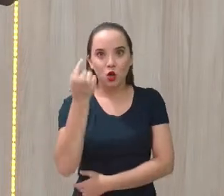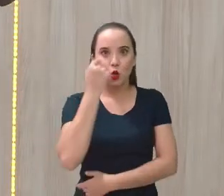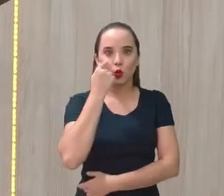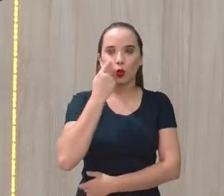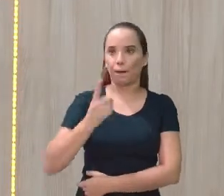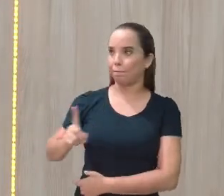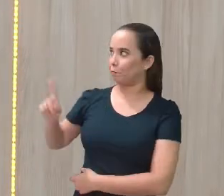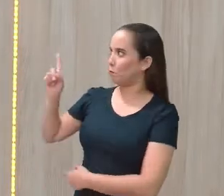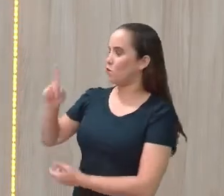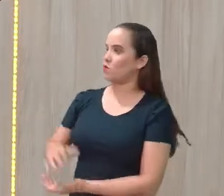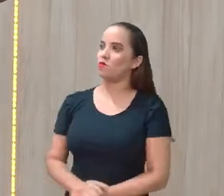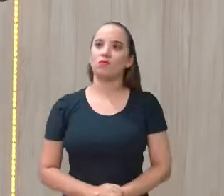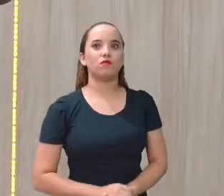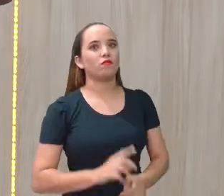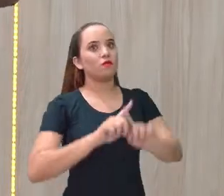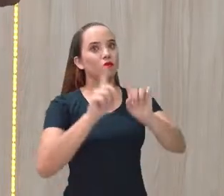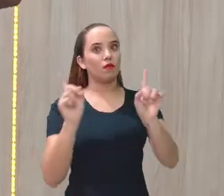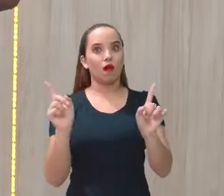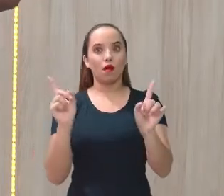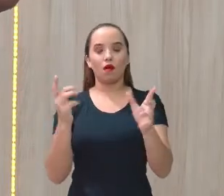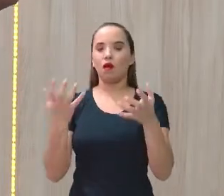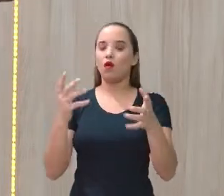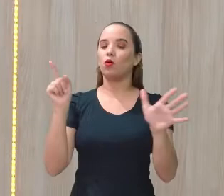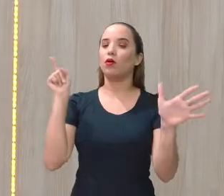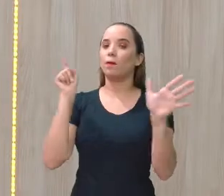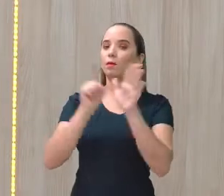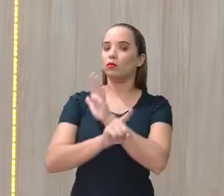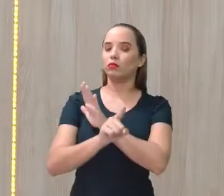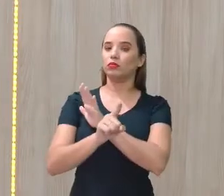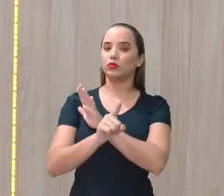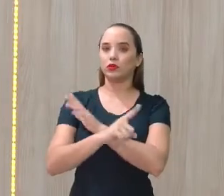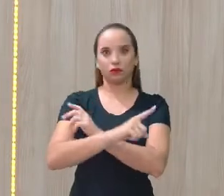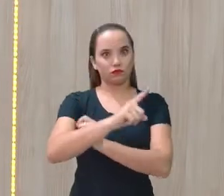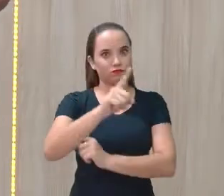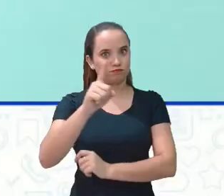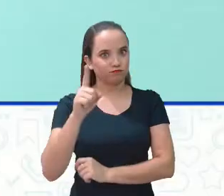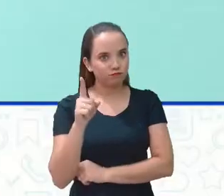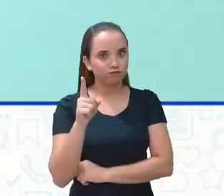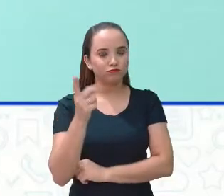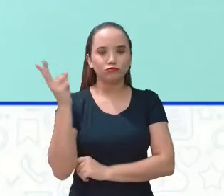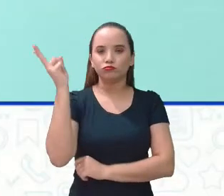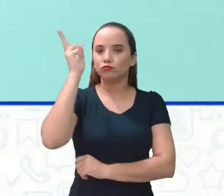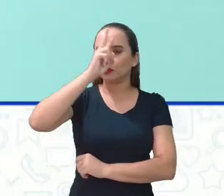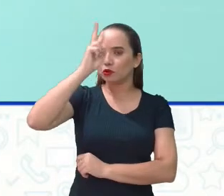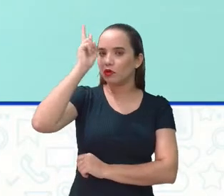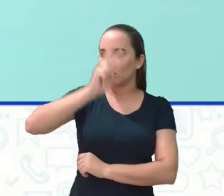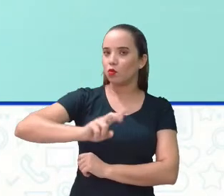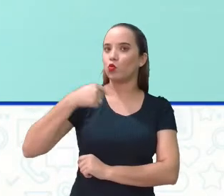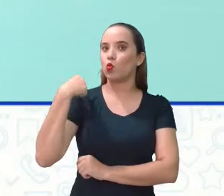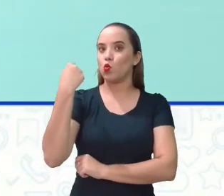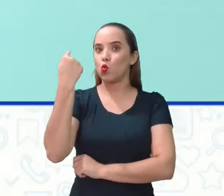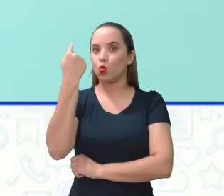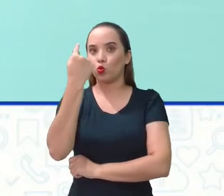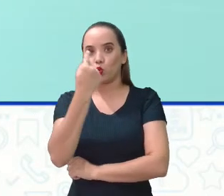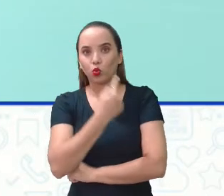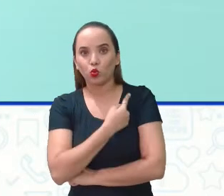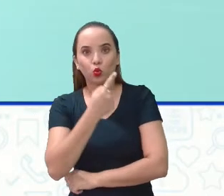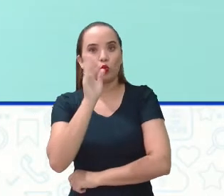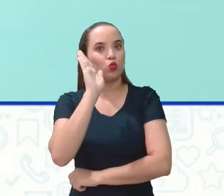exposição, como eu já falei. Mas eu quero perguntar, você lembra do que estudamos na